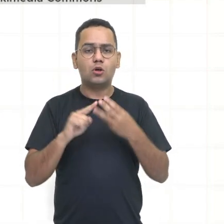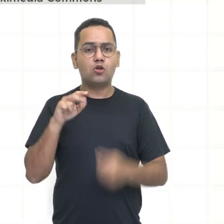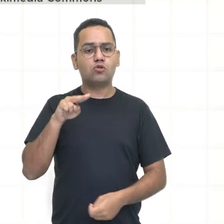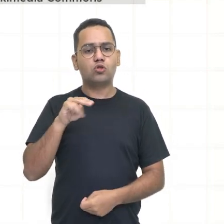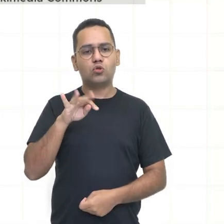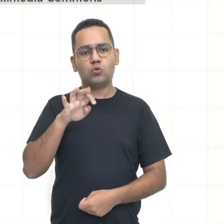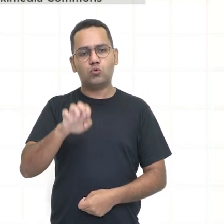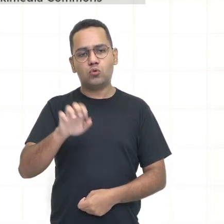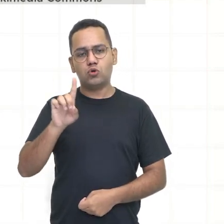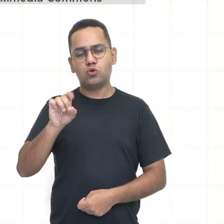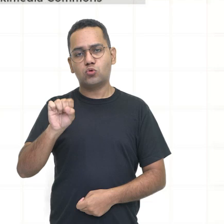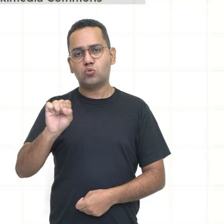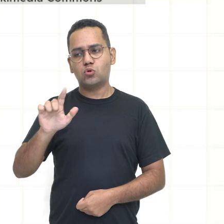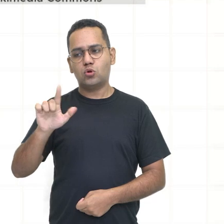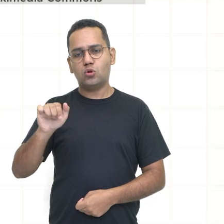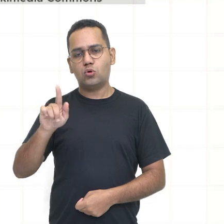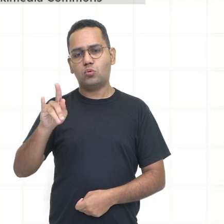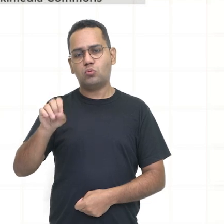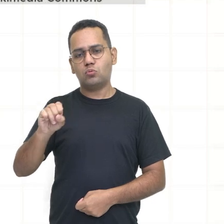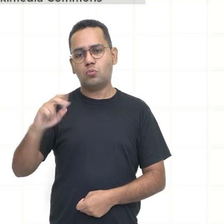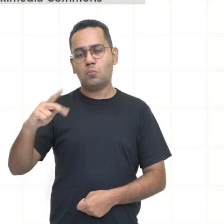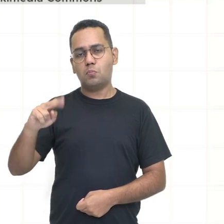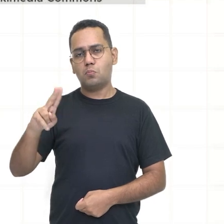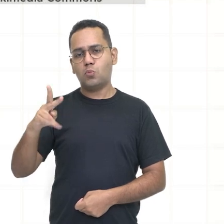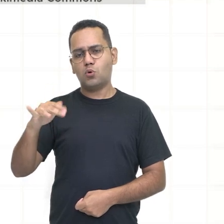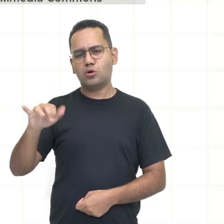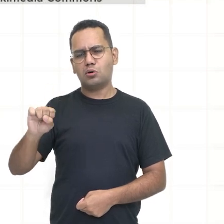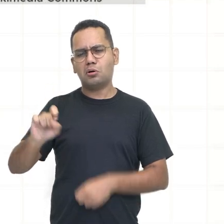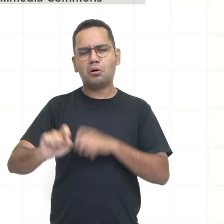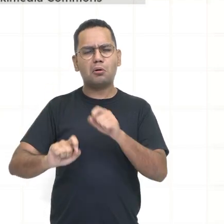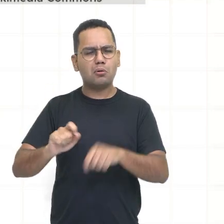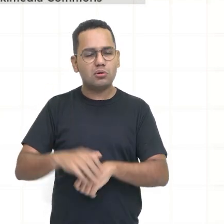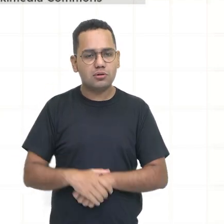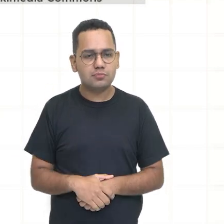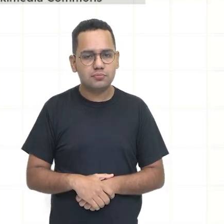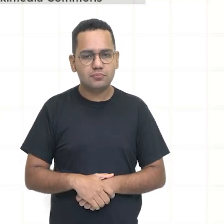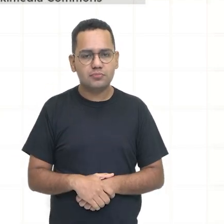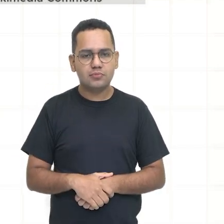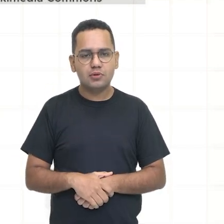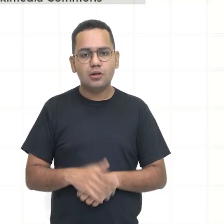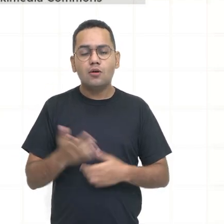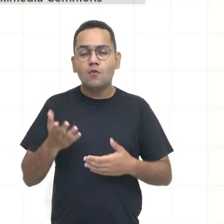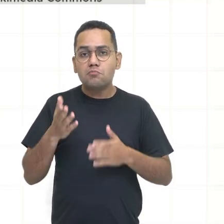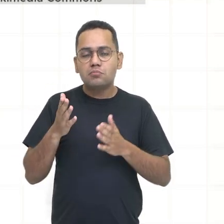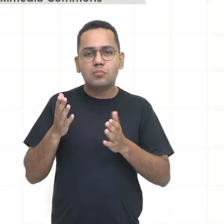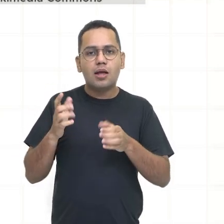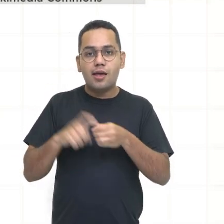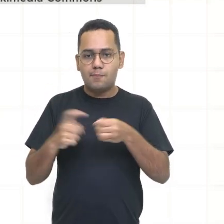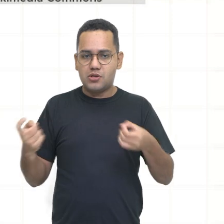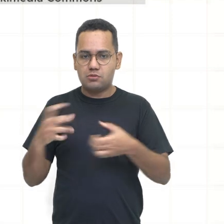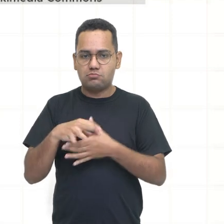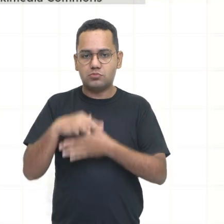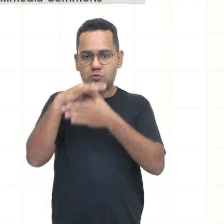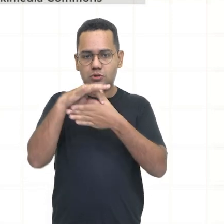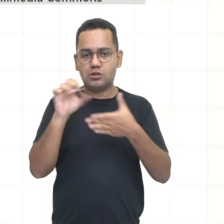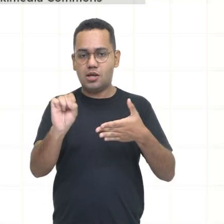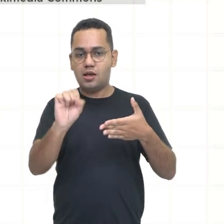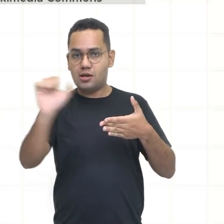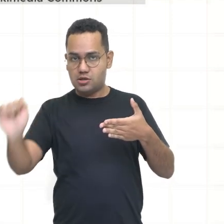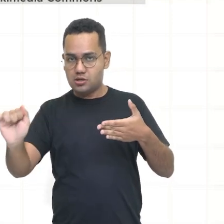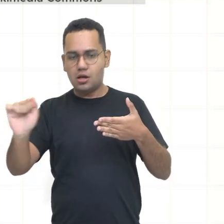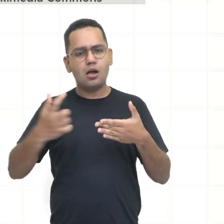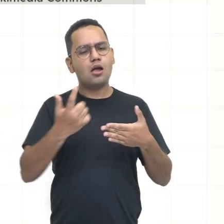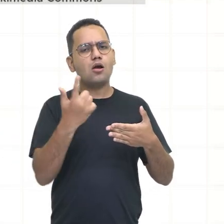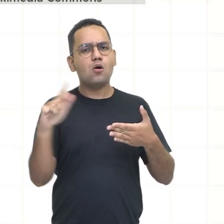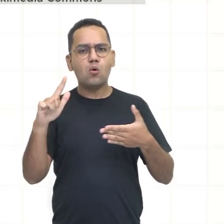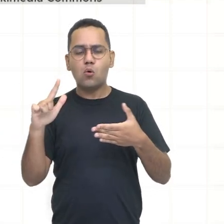Longos Punhais. O que foi isso? Foi a expulsão dos líderes das SA e outros opositores internos